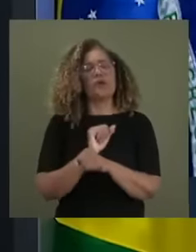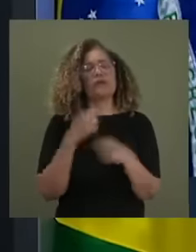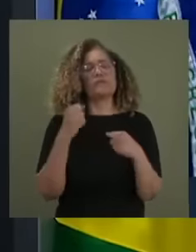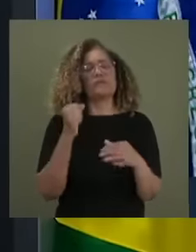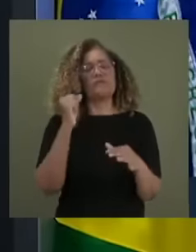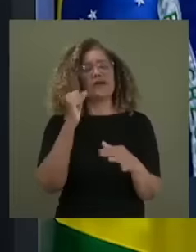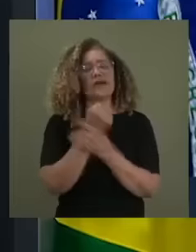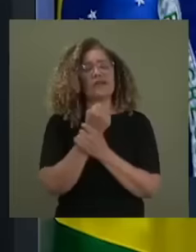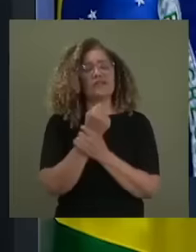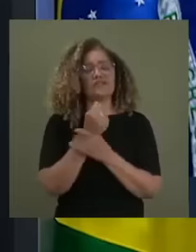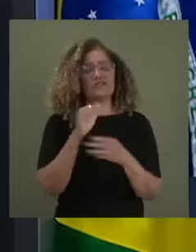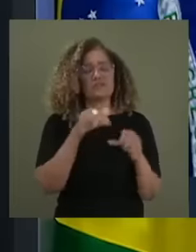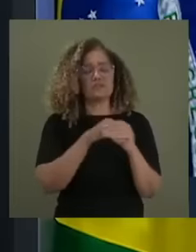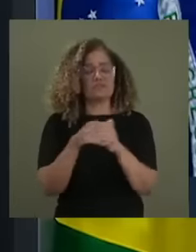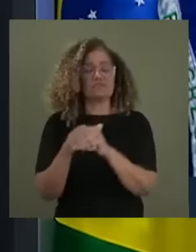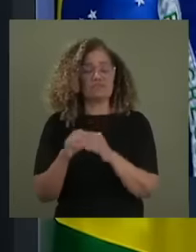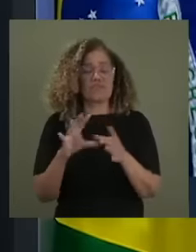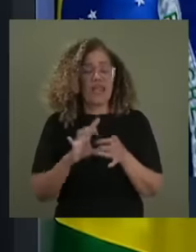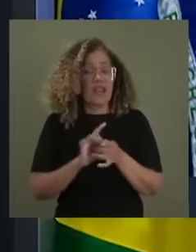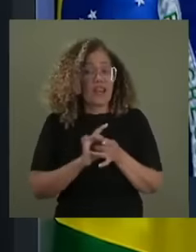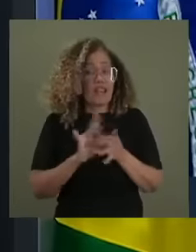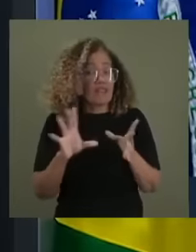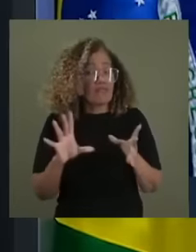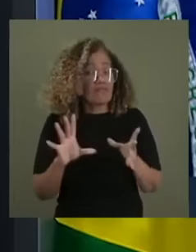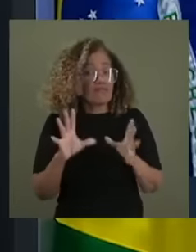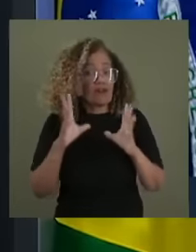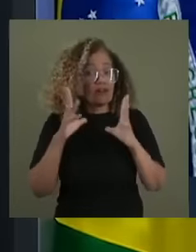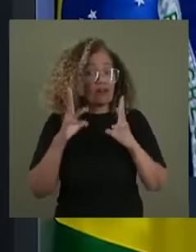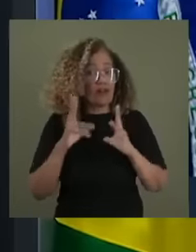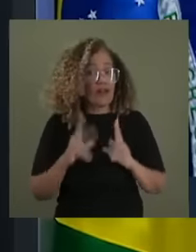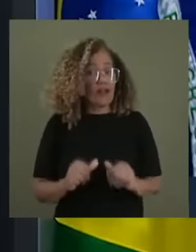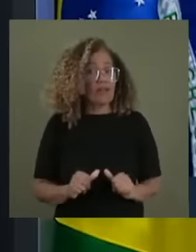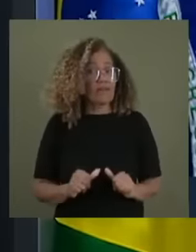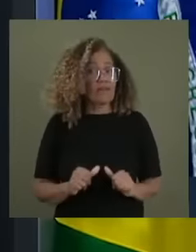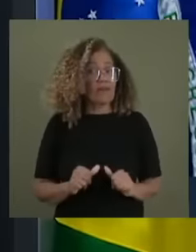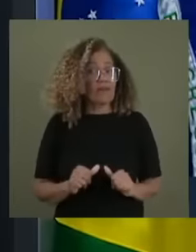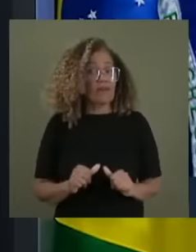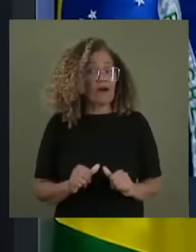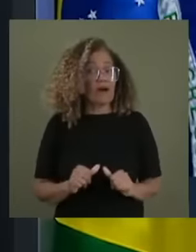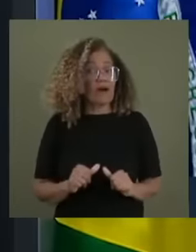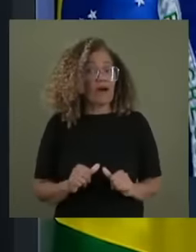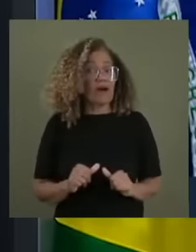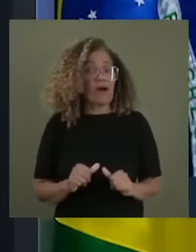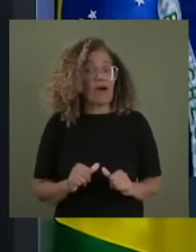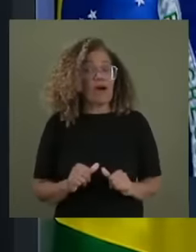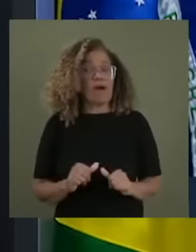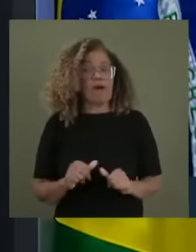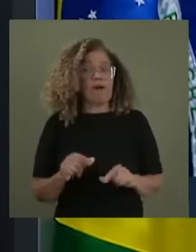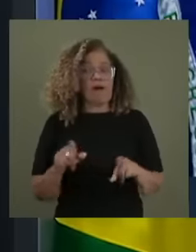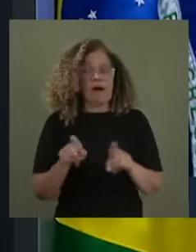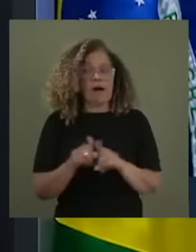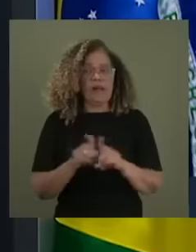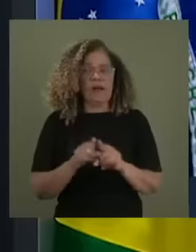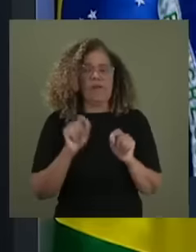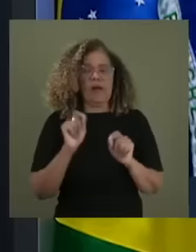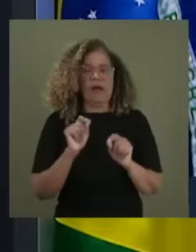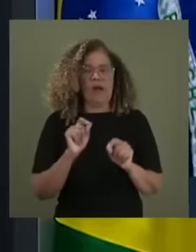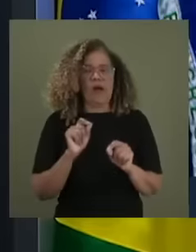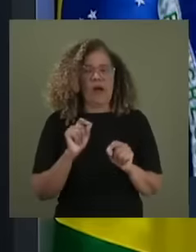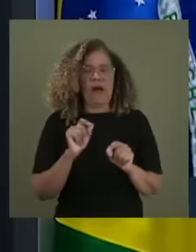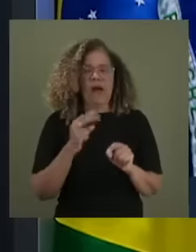de eleições Livres limpas e isentas de qualquer nível de parcialidade ou o que é pior